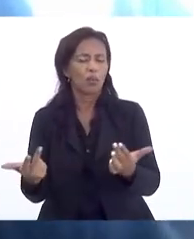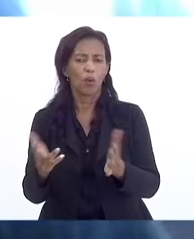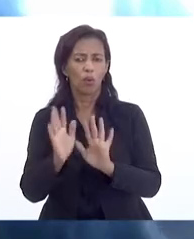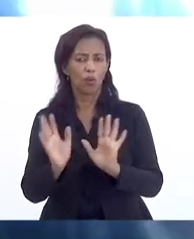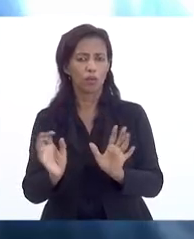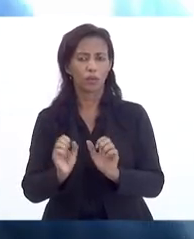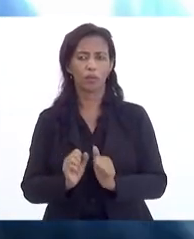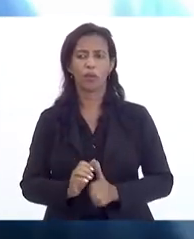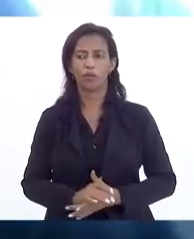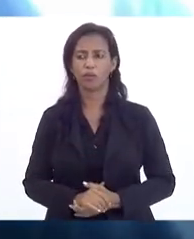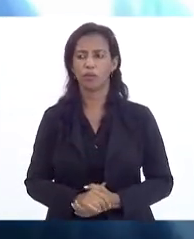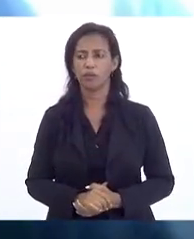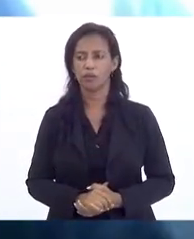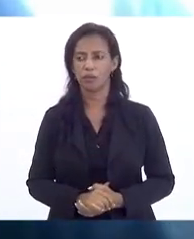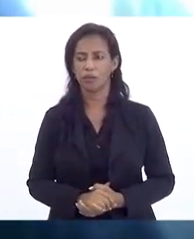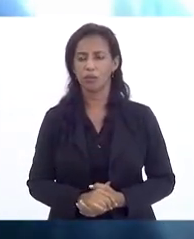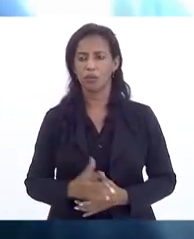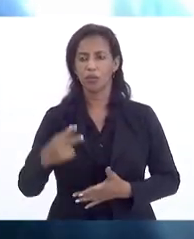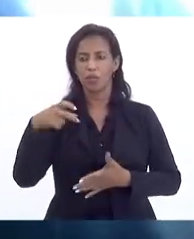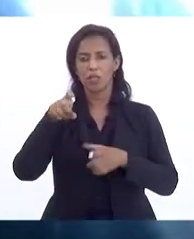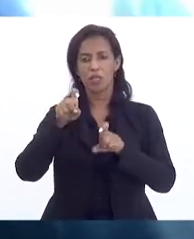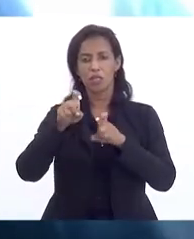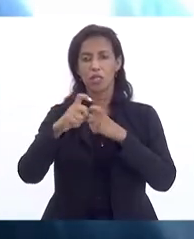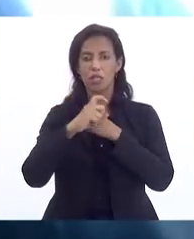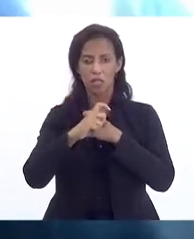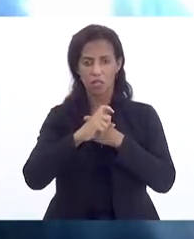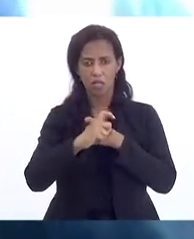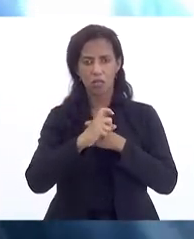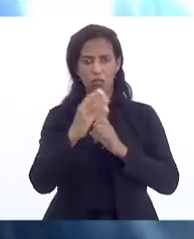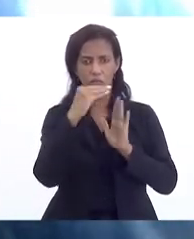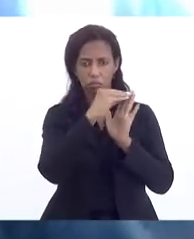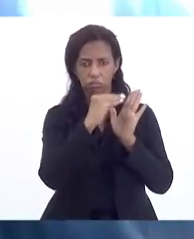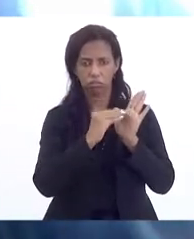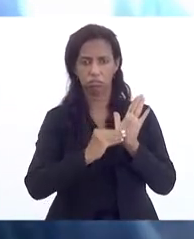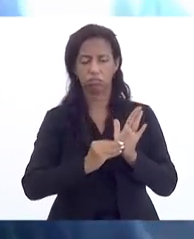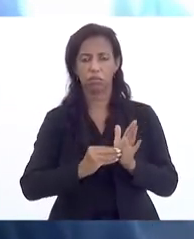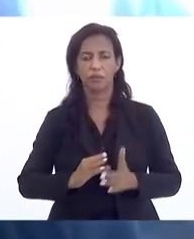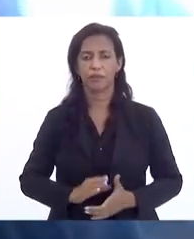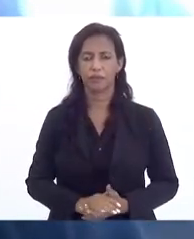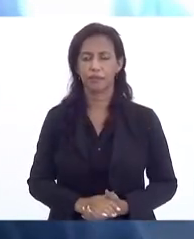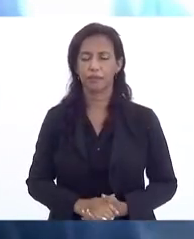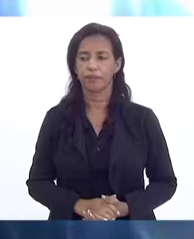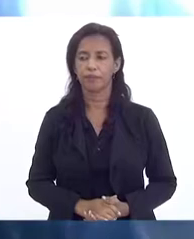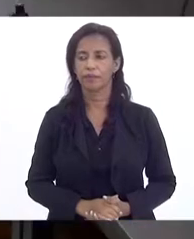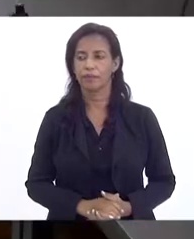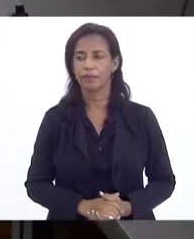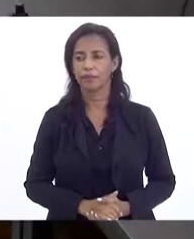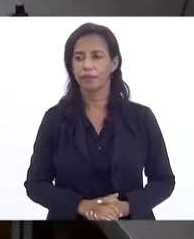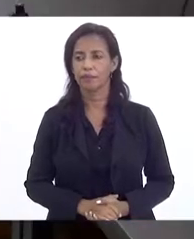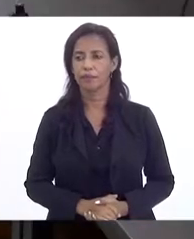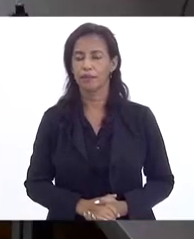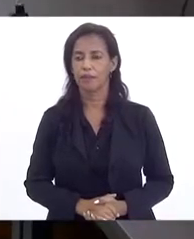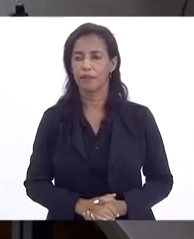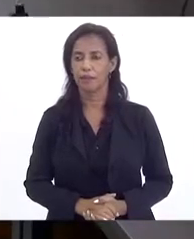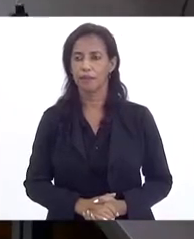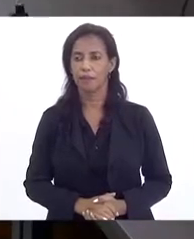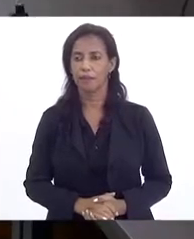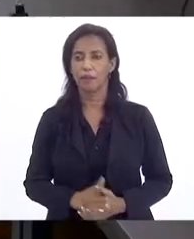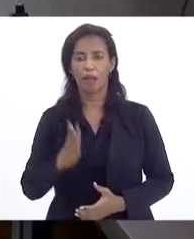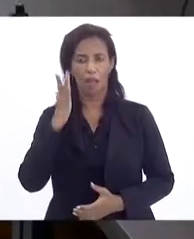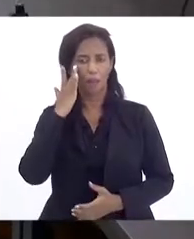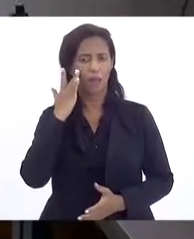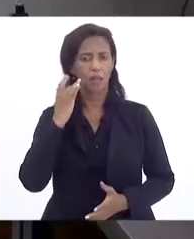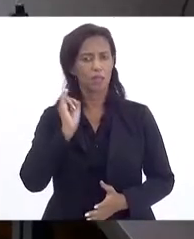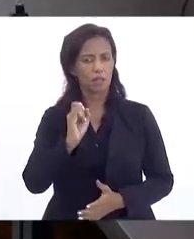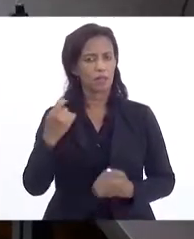okay, nesses incisos que já prevêm. Eu dou o parecer oral amanhã. Tá bom. E faço emendas de plenário se